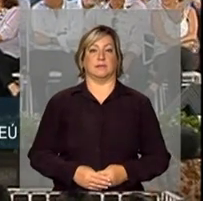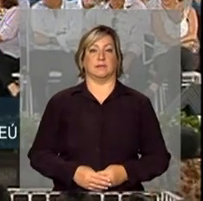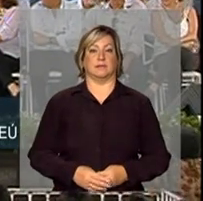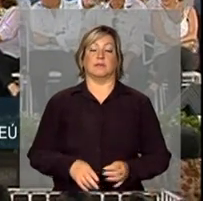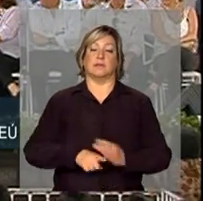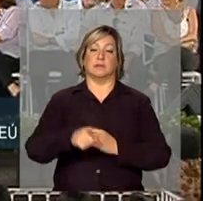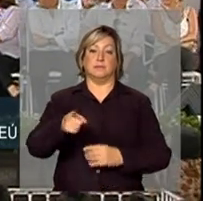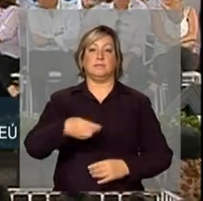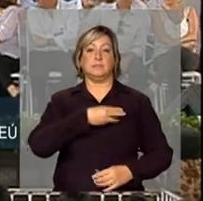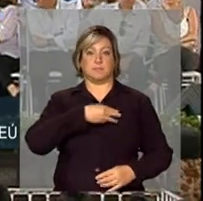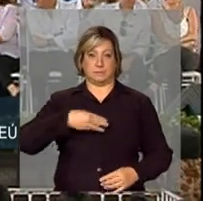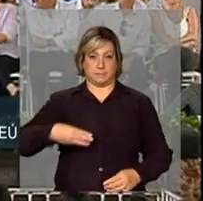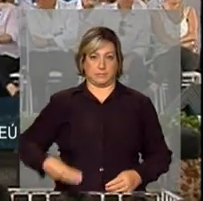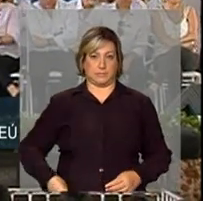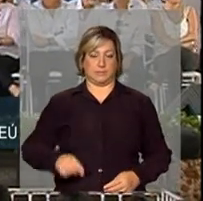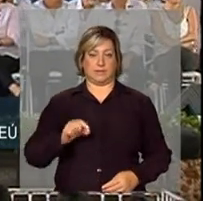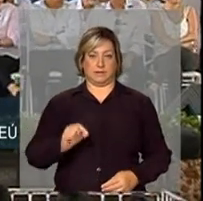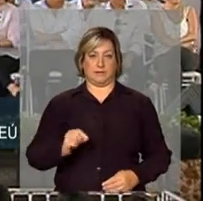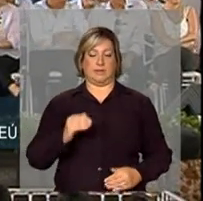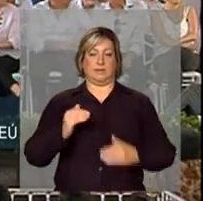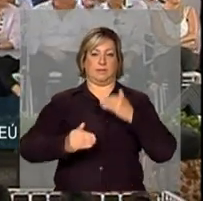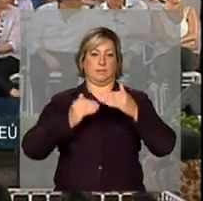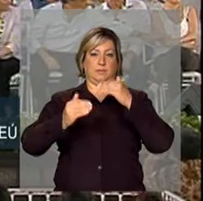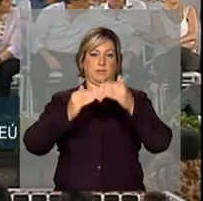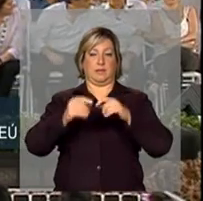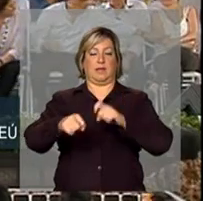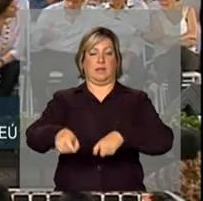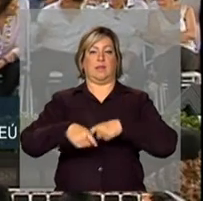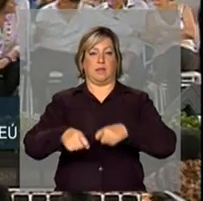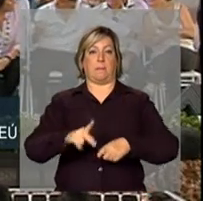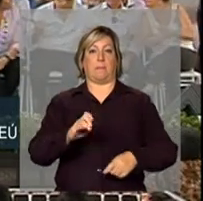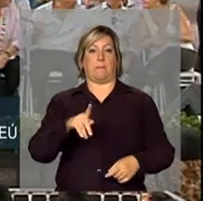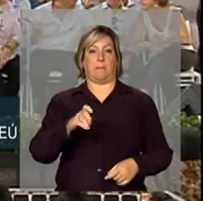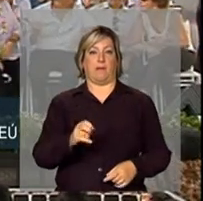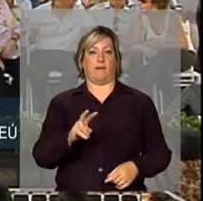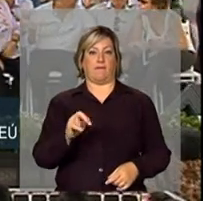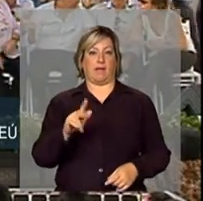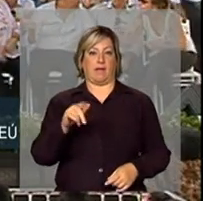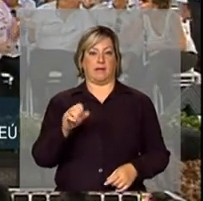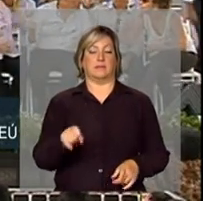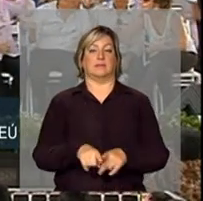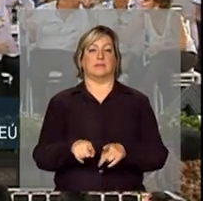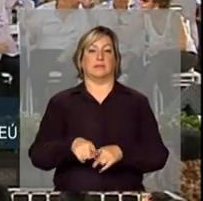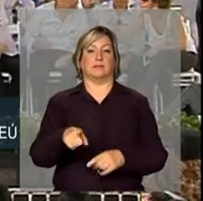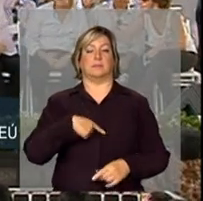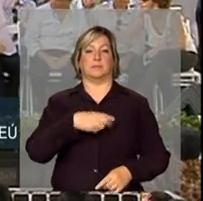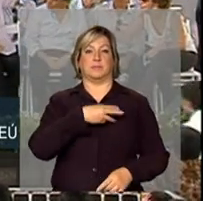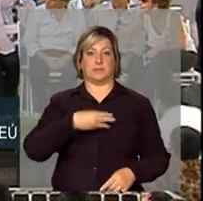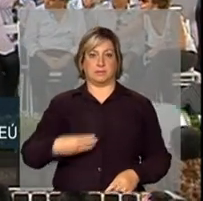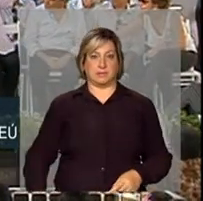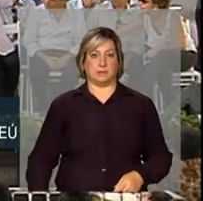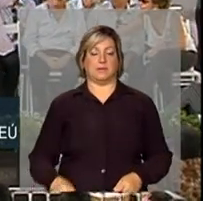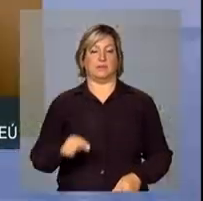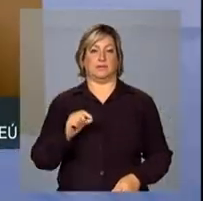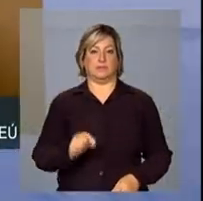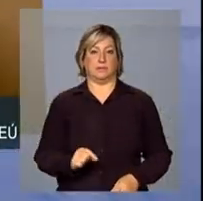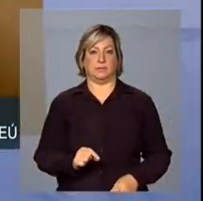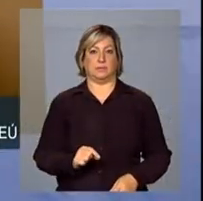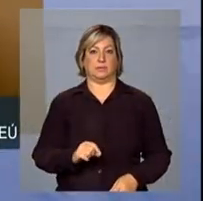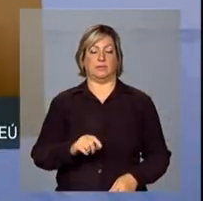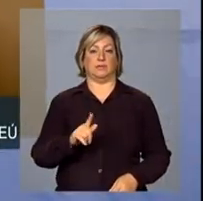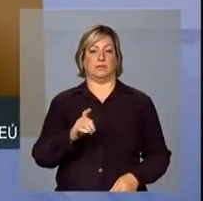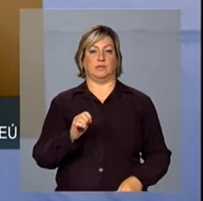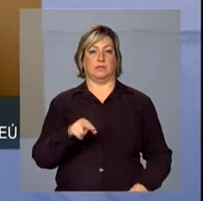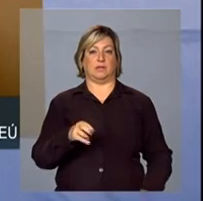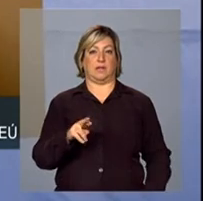ministro amigo do Desenvolvimento Agrário, Pepe Vargas, ministro-chefe do Gabinete de Segurança Institucional,